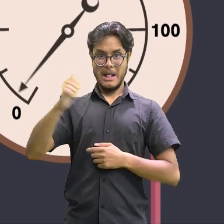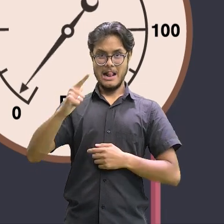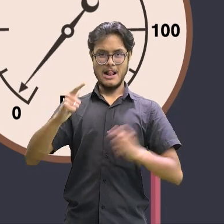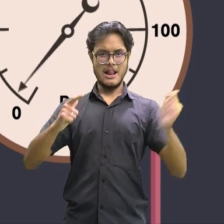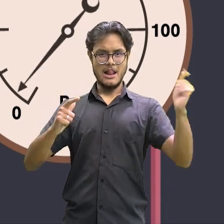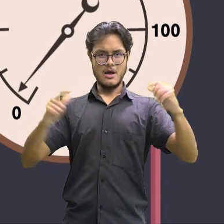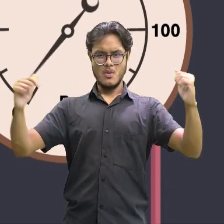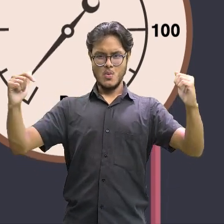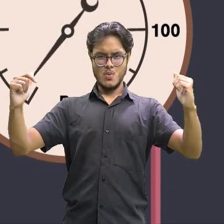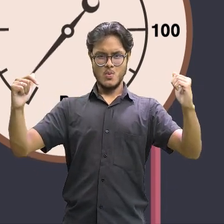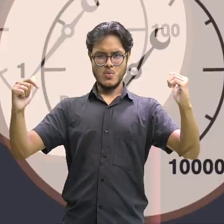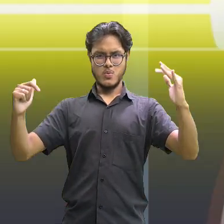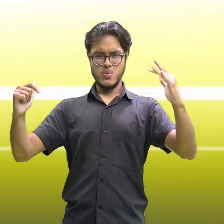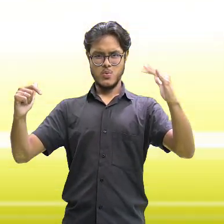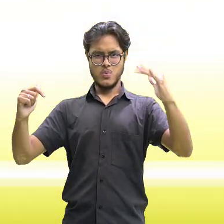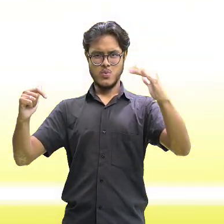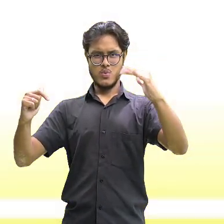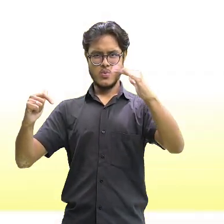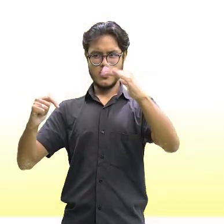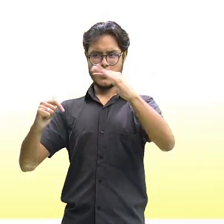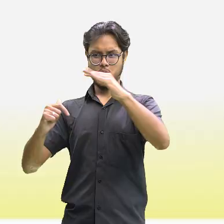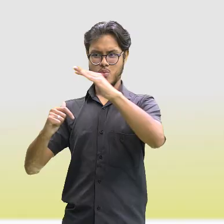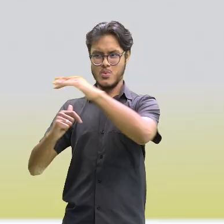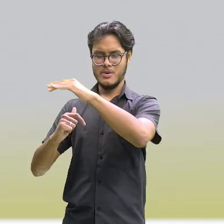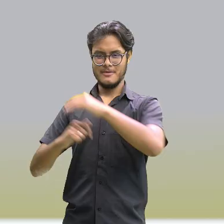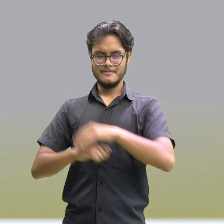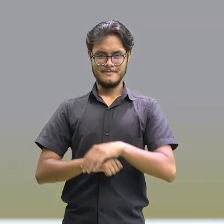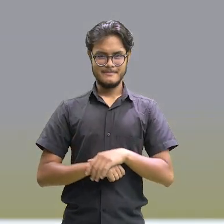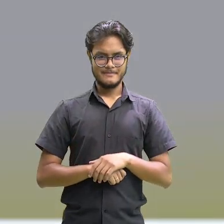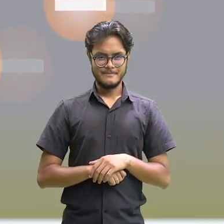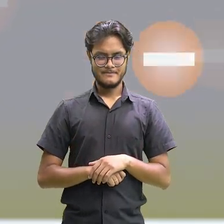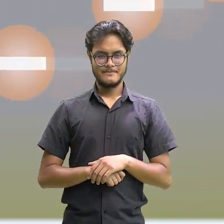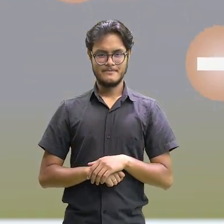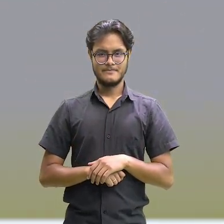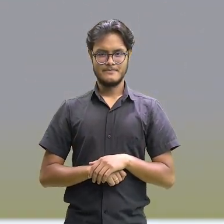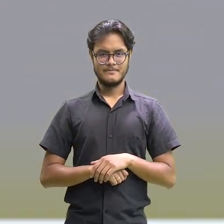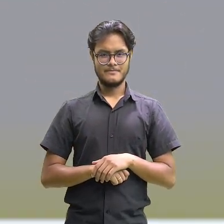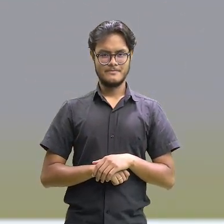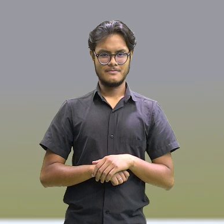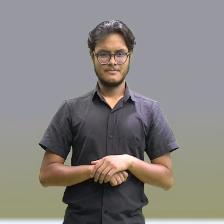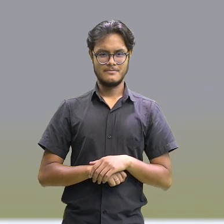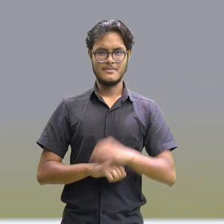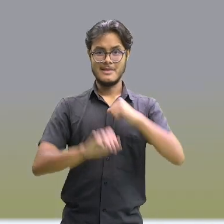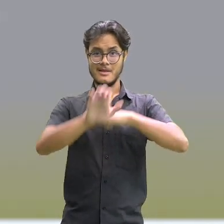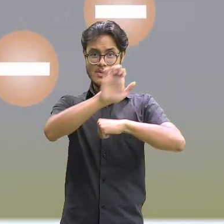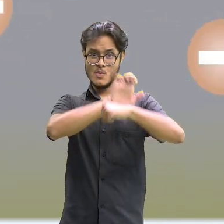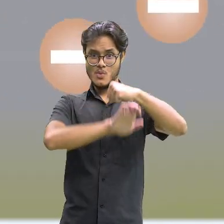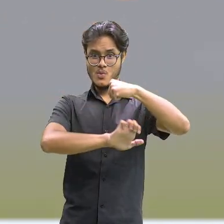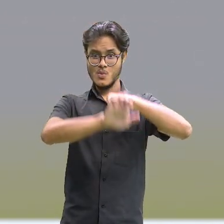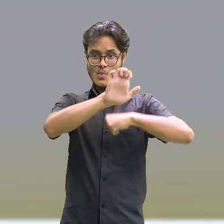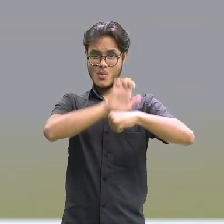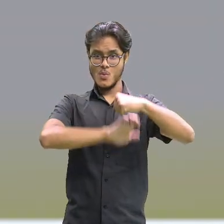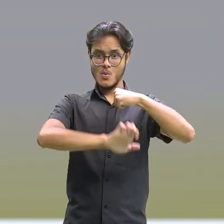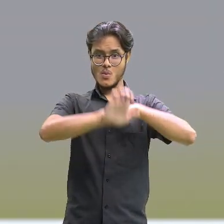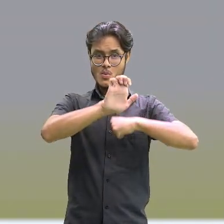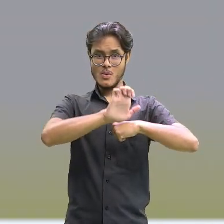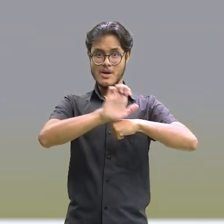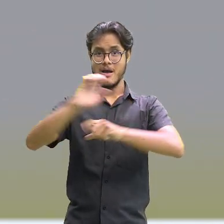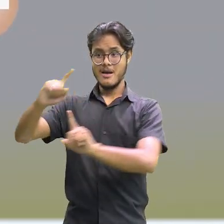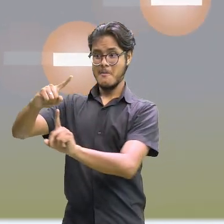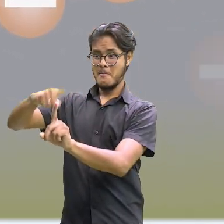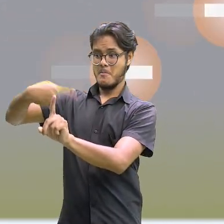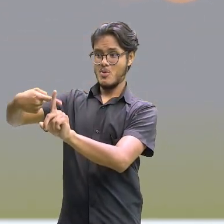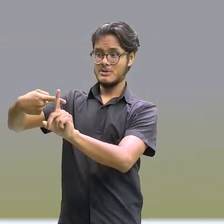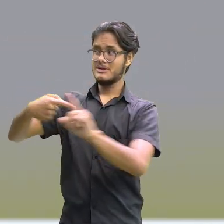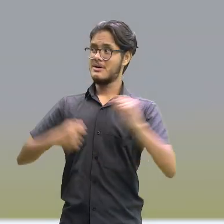negativo em direção ao positivo. Pessoal, os elétrons estavam viajando em direção ao polo positivo